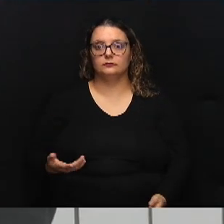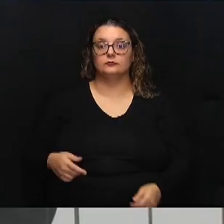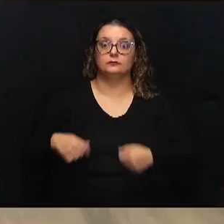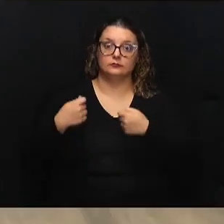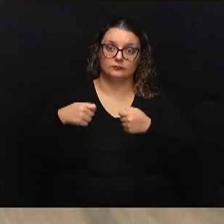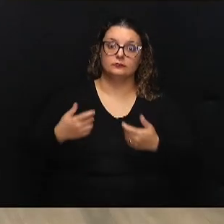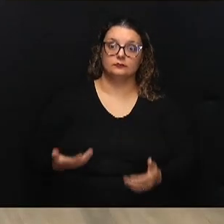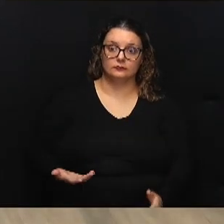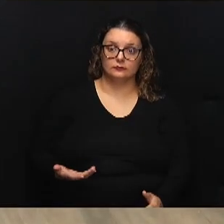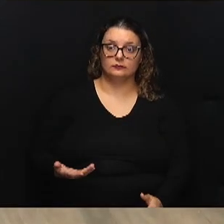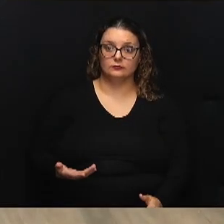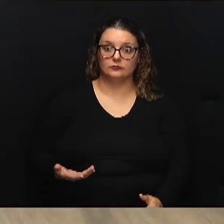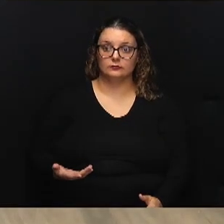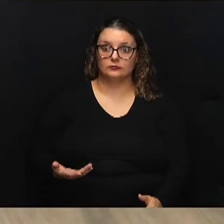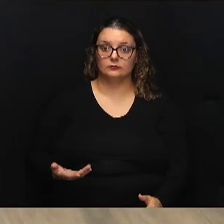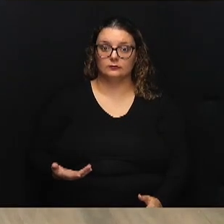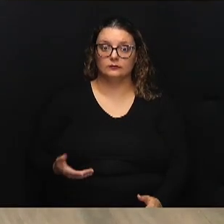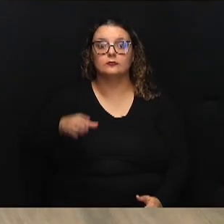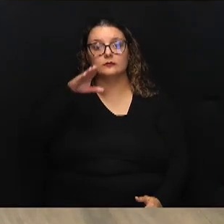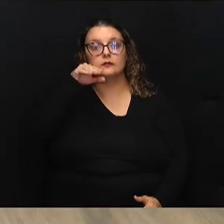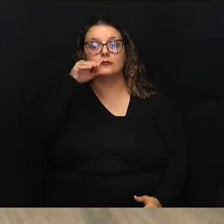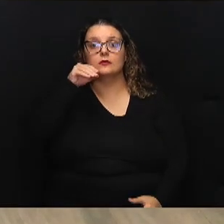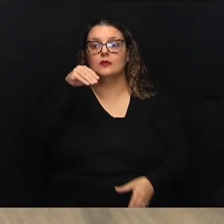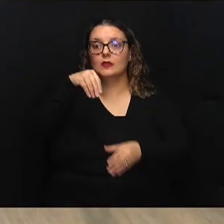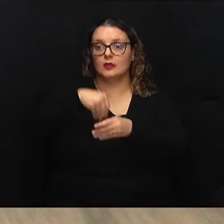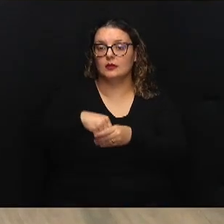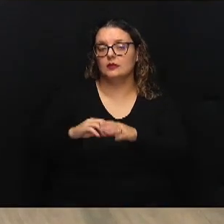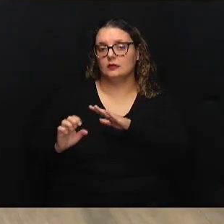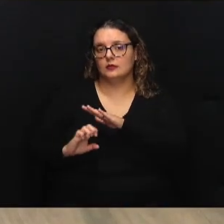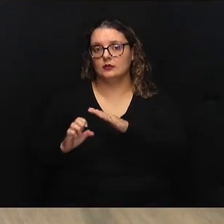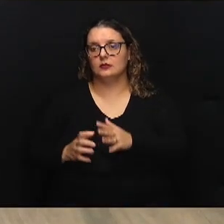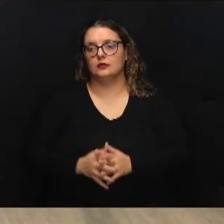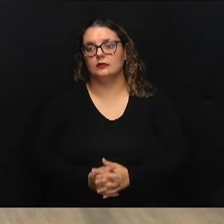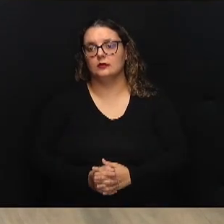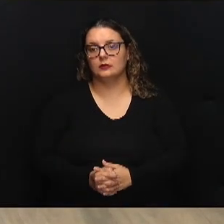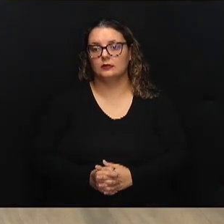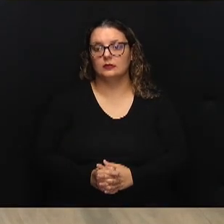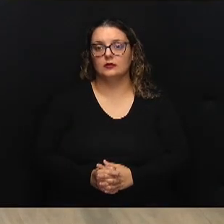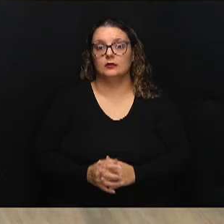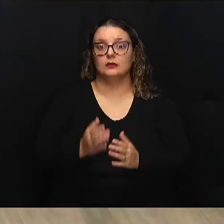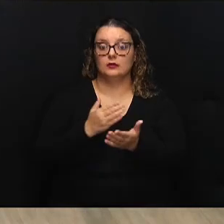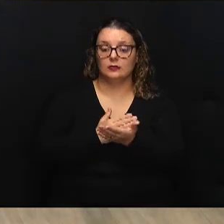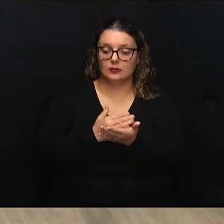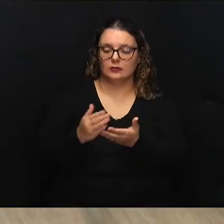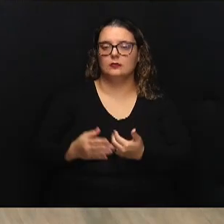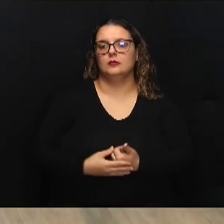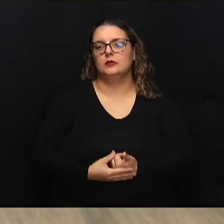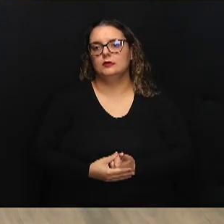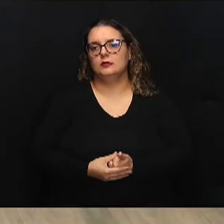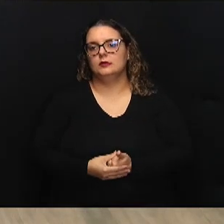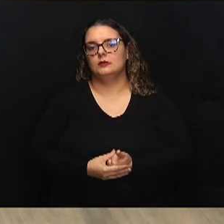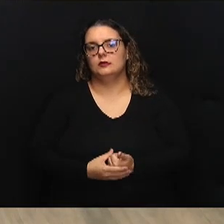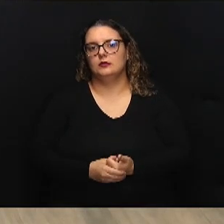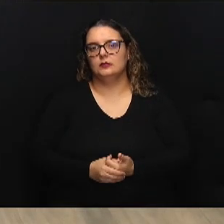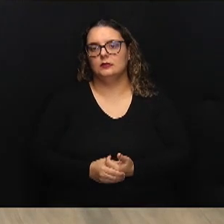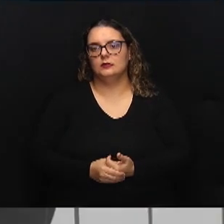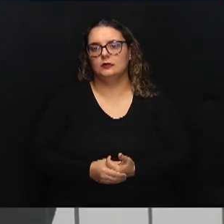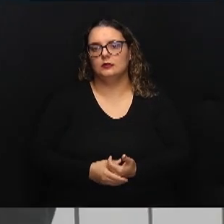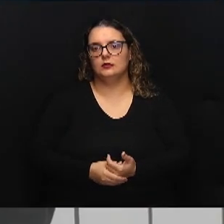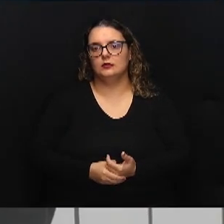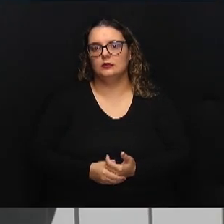precisariam do funcionário dentro da empresa, né? Então, começou com a